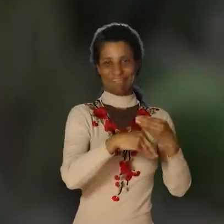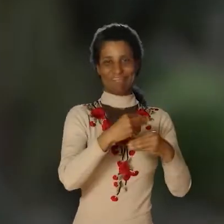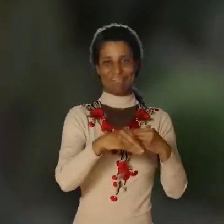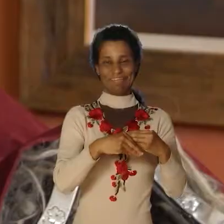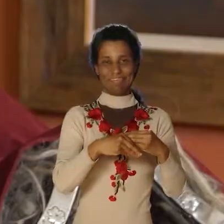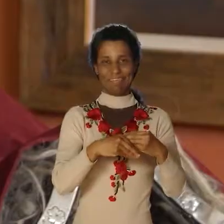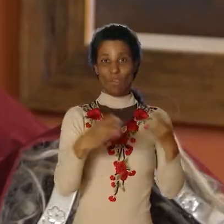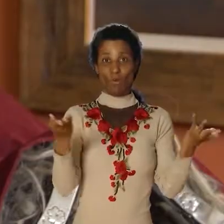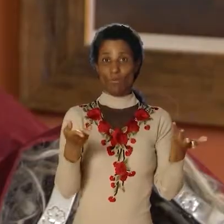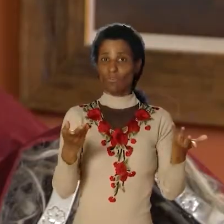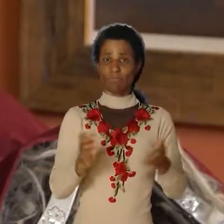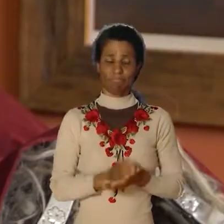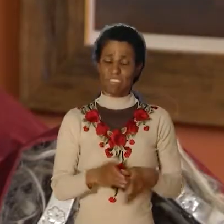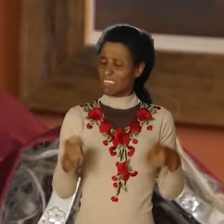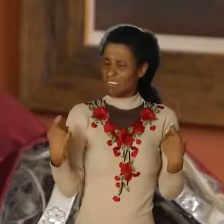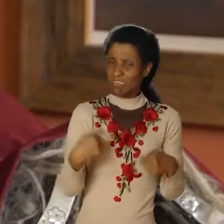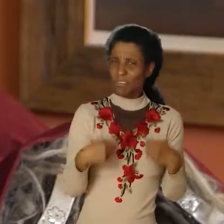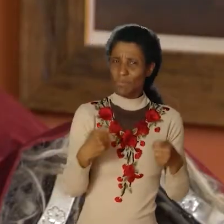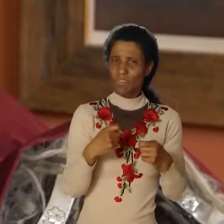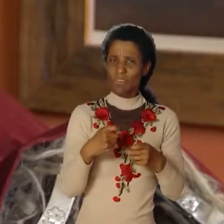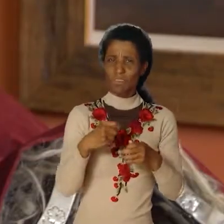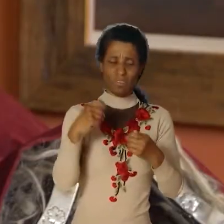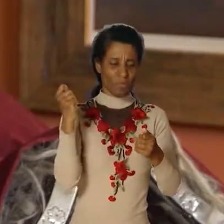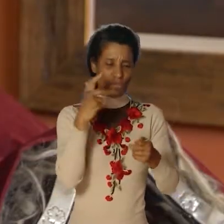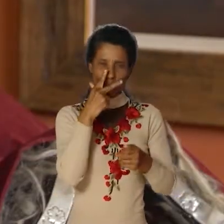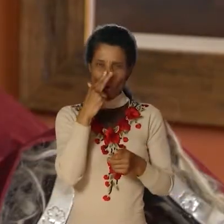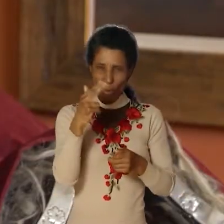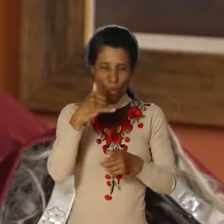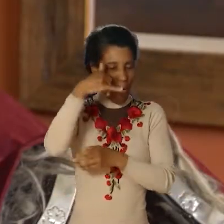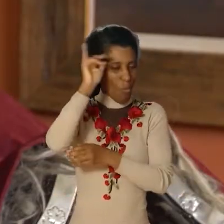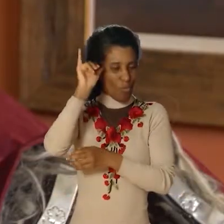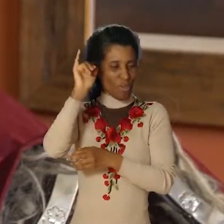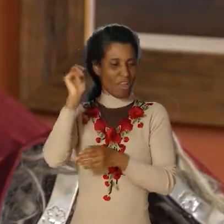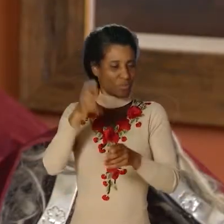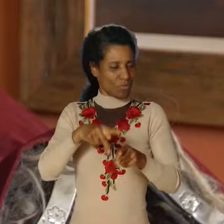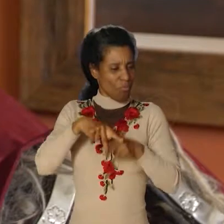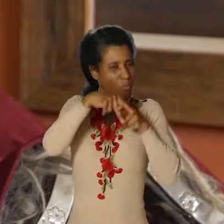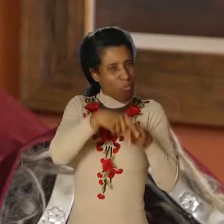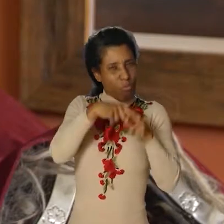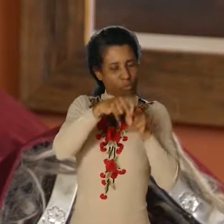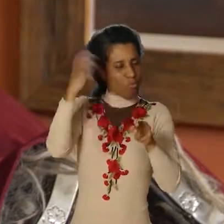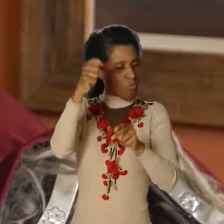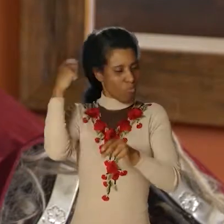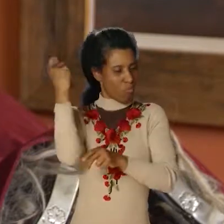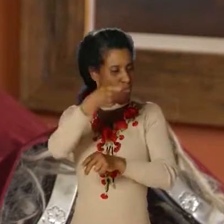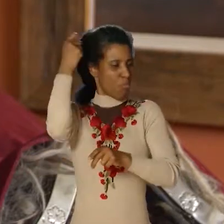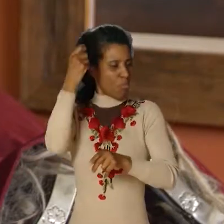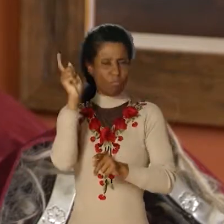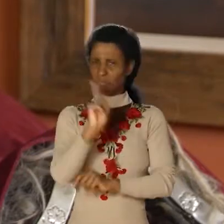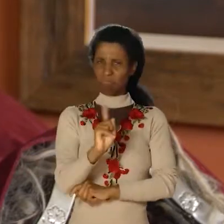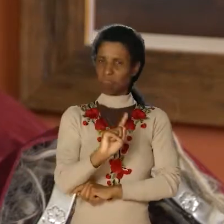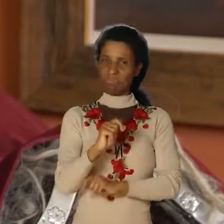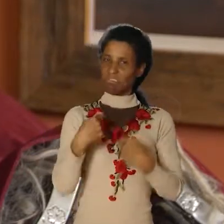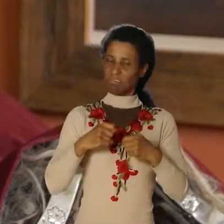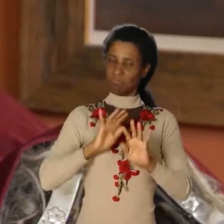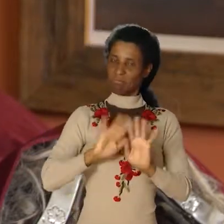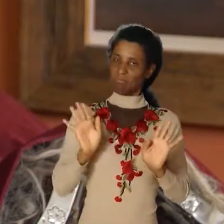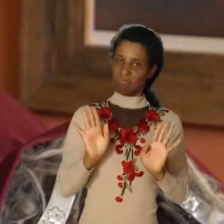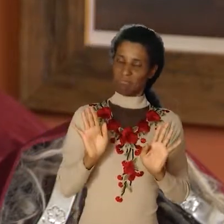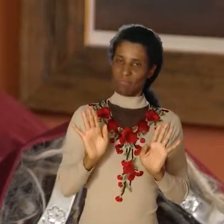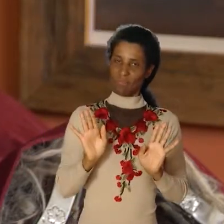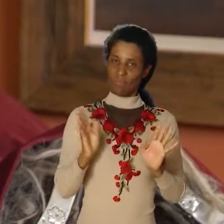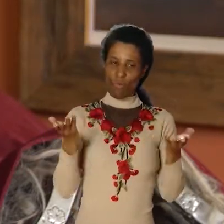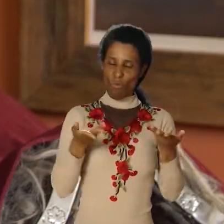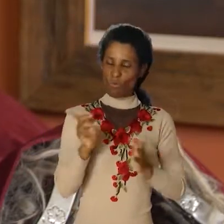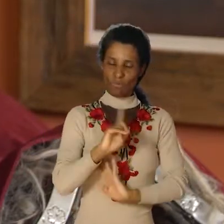né? Hoje nós não precisamos caçar o gado selvagem, que também não existe mais. Ou não precisamos caçar o cavalo para